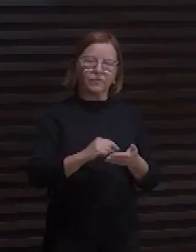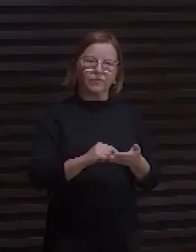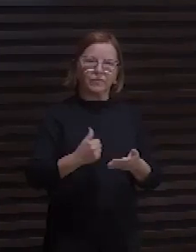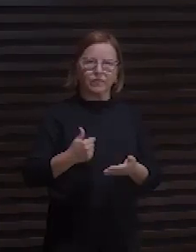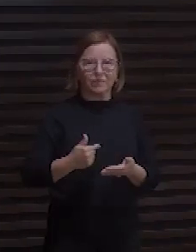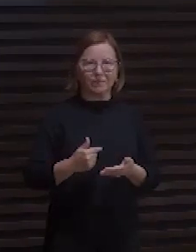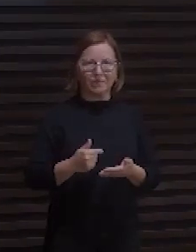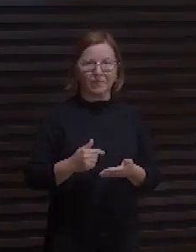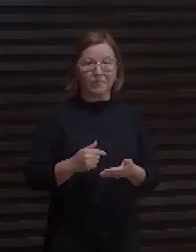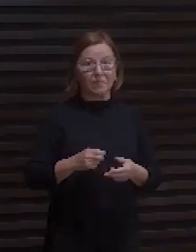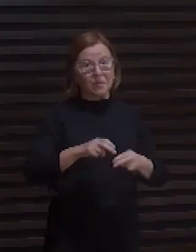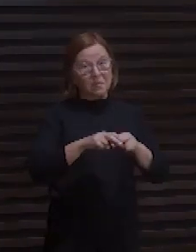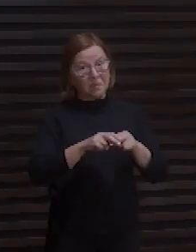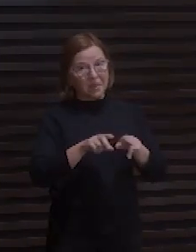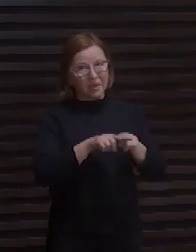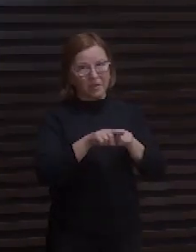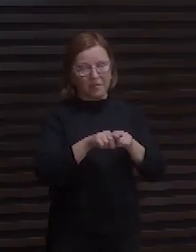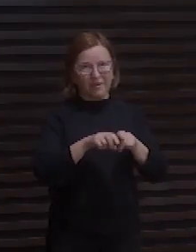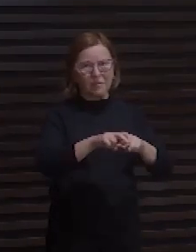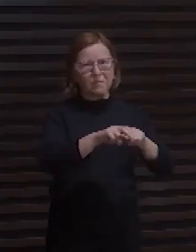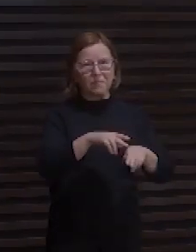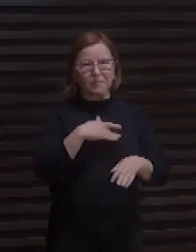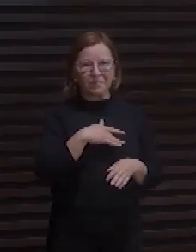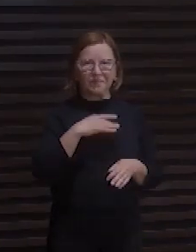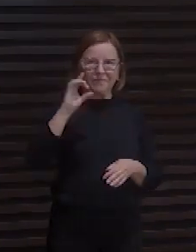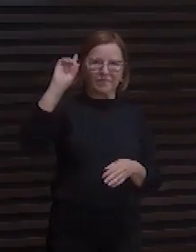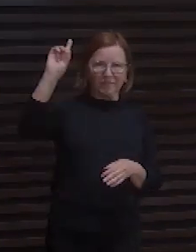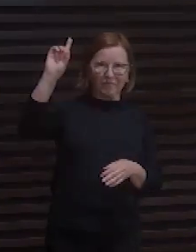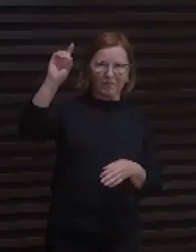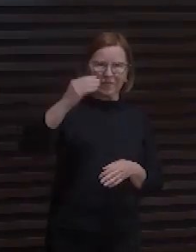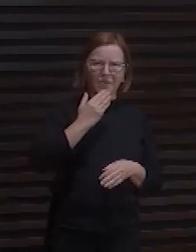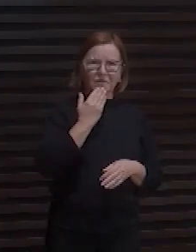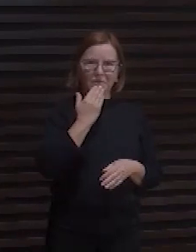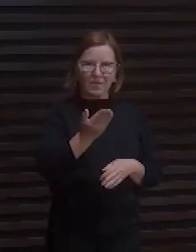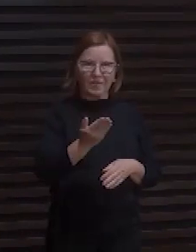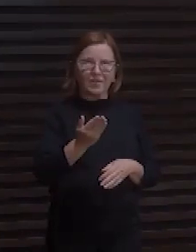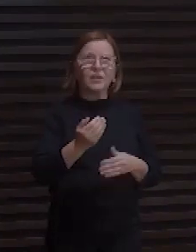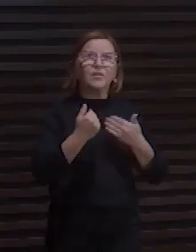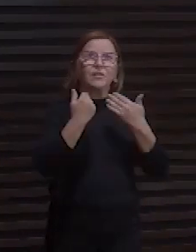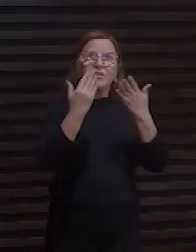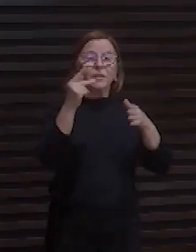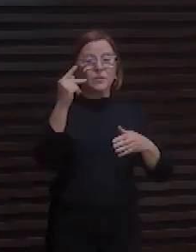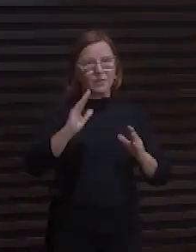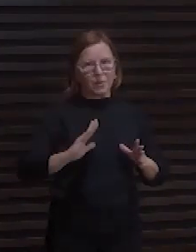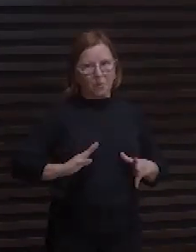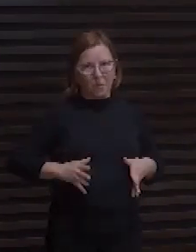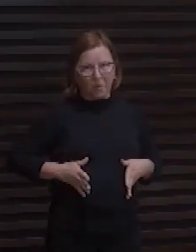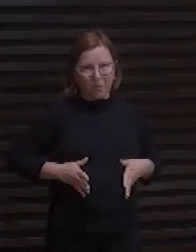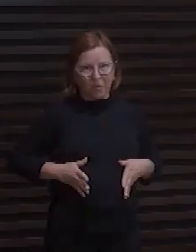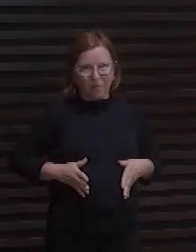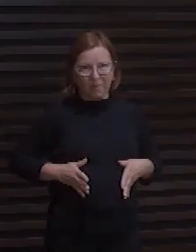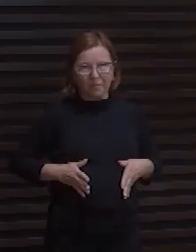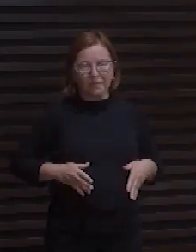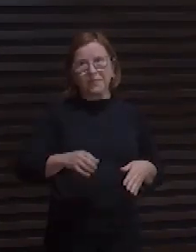Portanto, irmãos, pelas misericórdias de Deus, peço que ofereçam o seu corpo